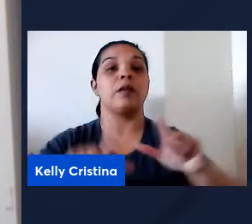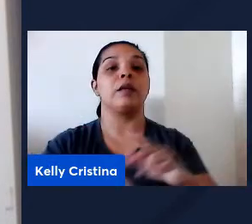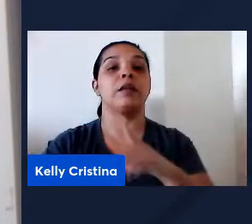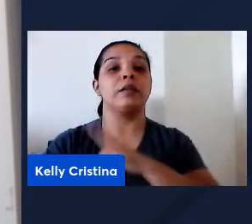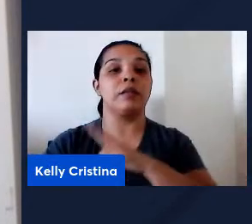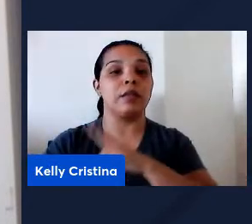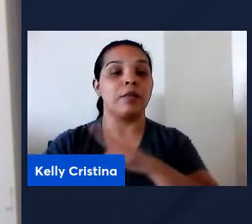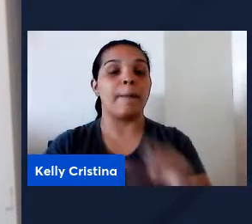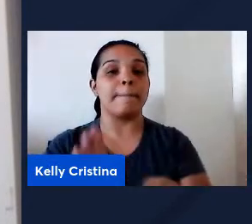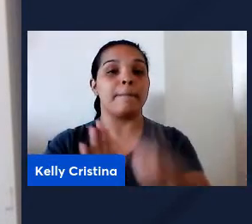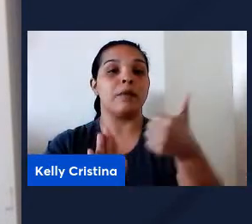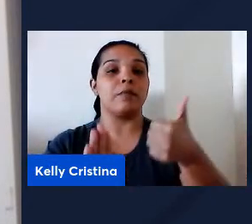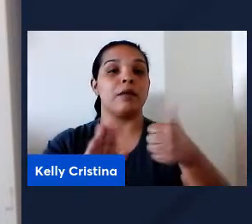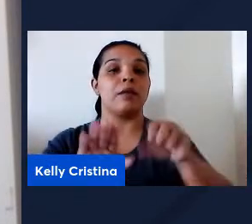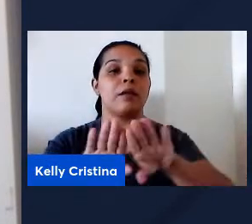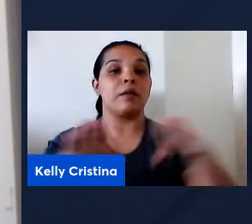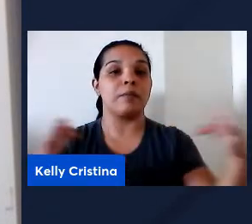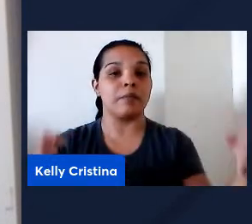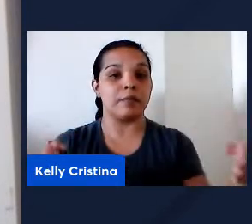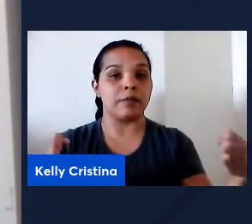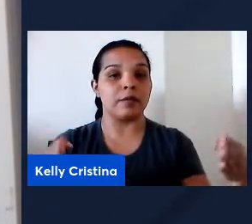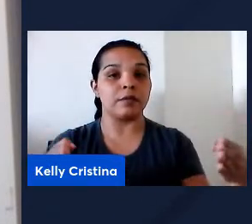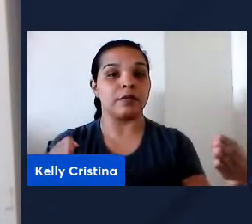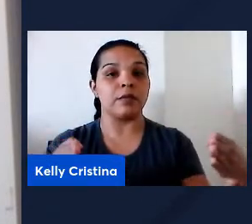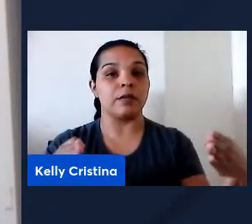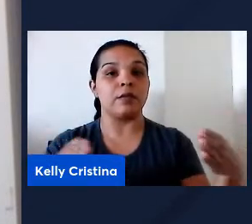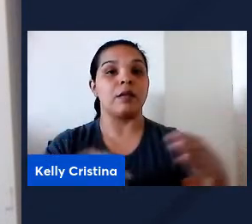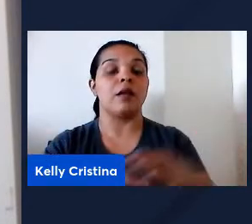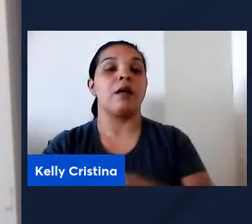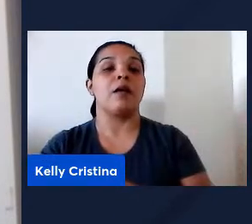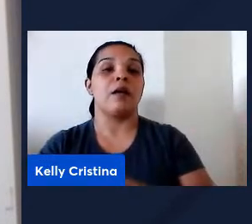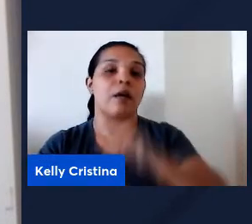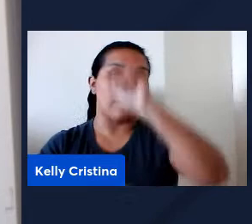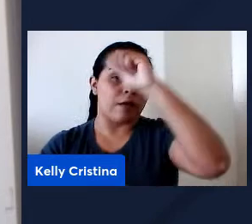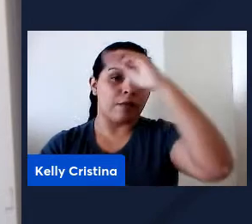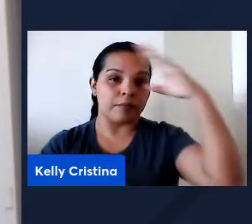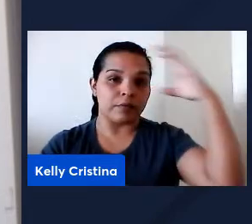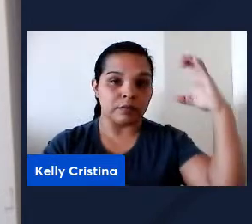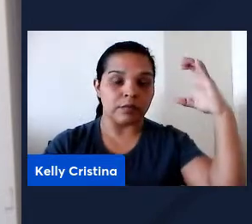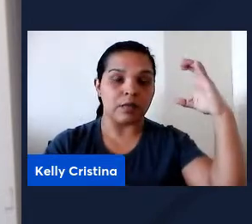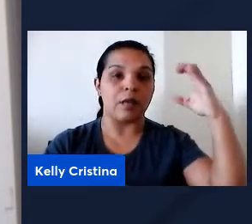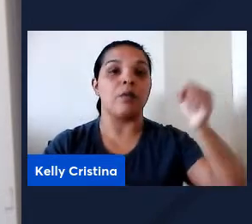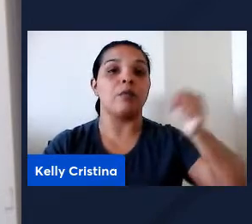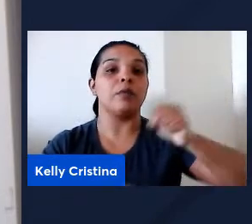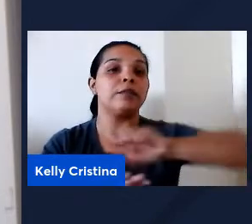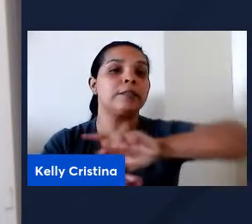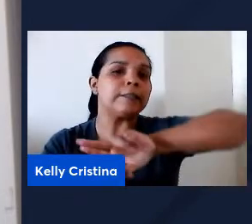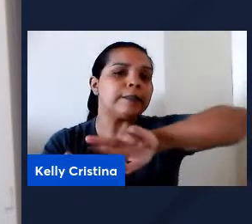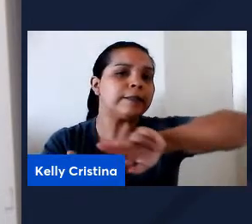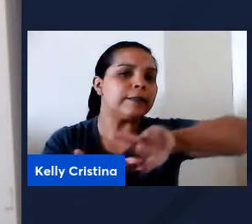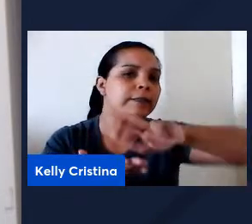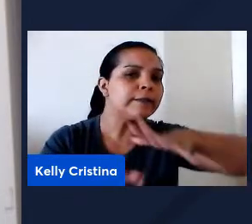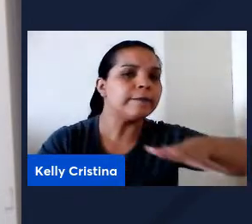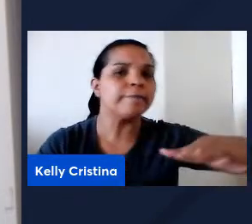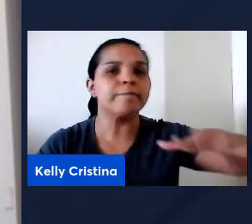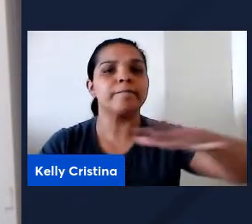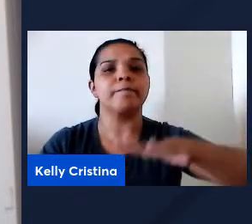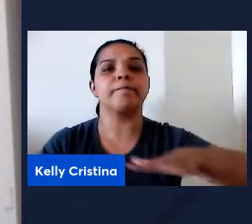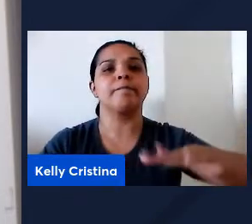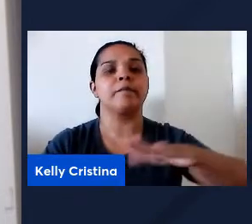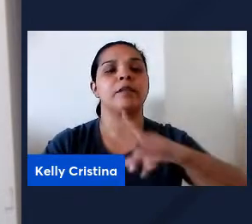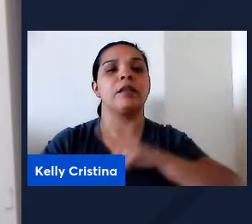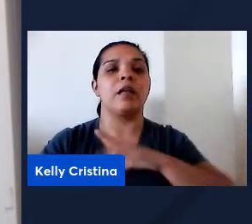primeira mesa do dia, intitulada Alfabetização nas Interfaces, a qual terá como moderadora